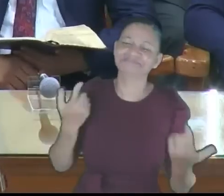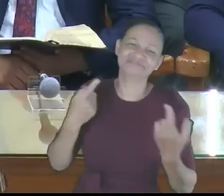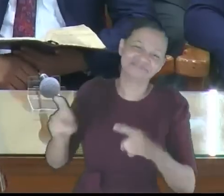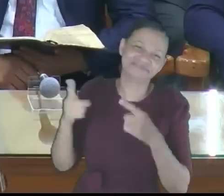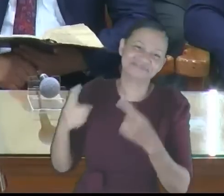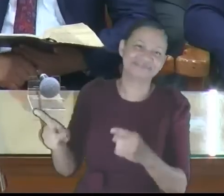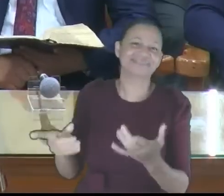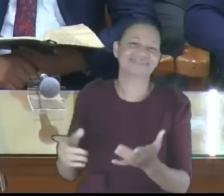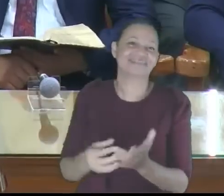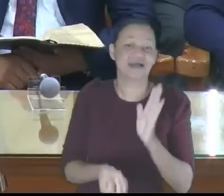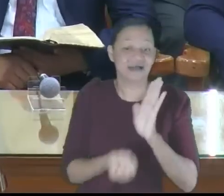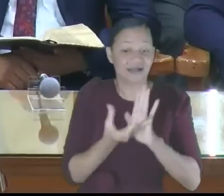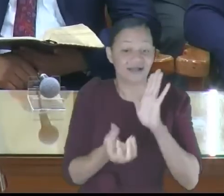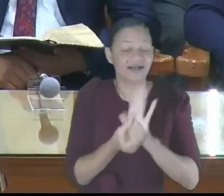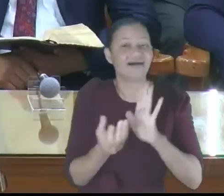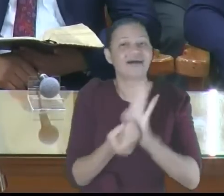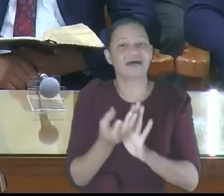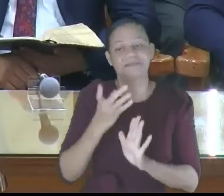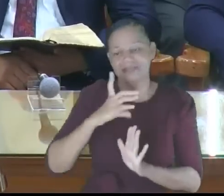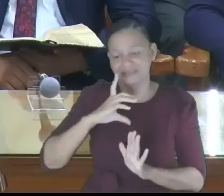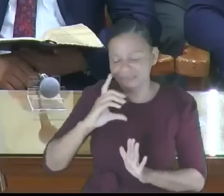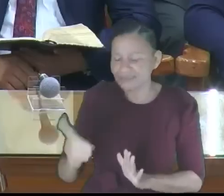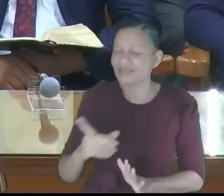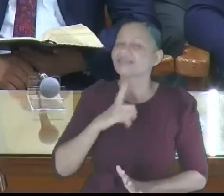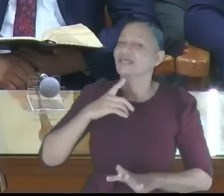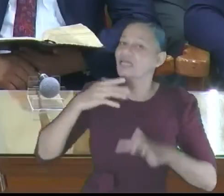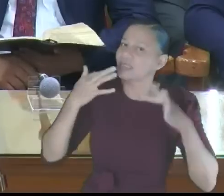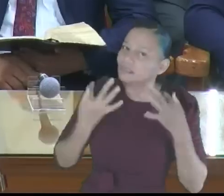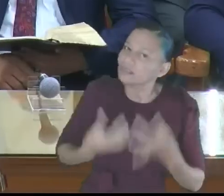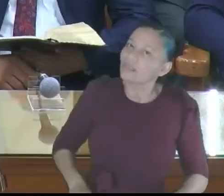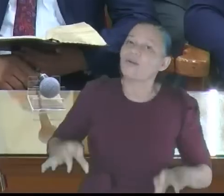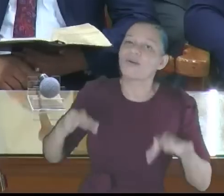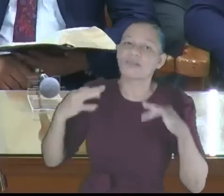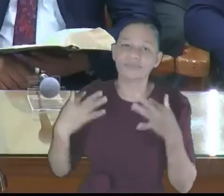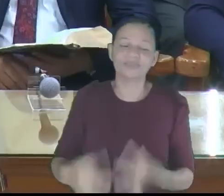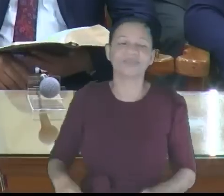A obra de Deus é feita com dores de parto.